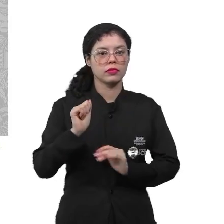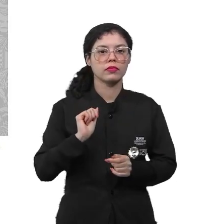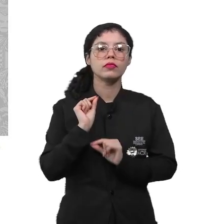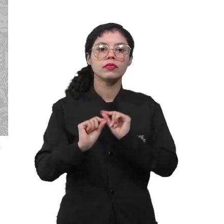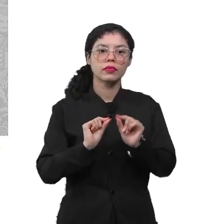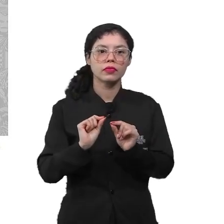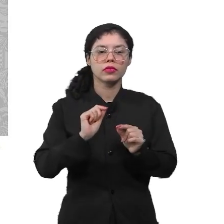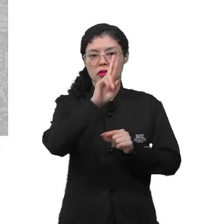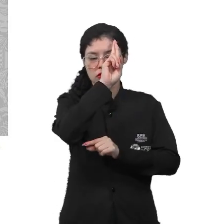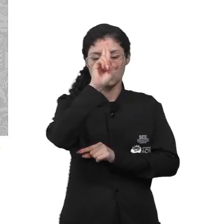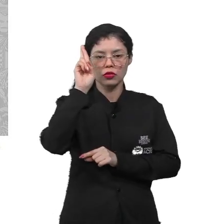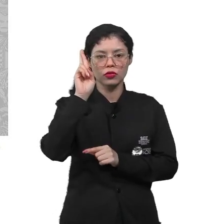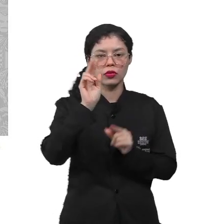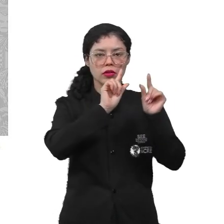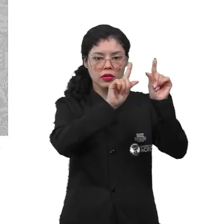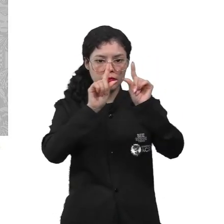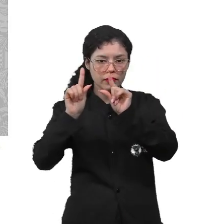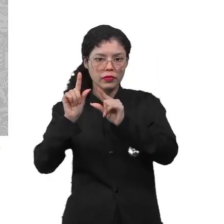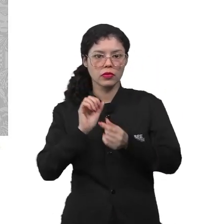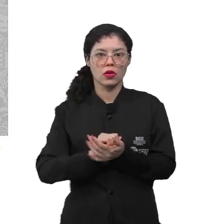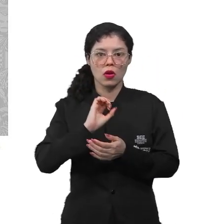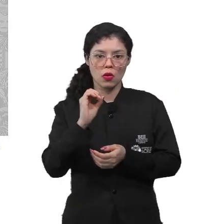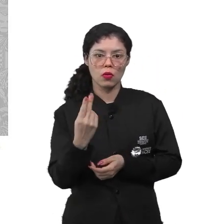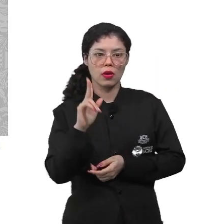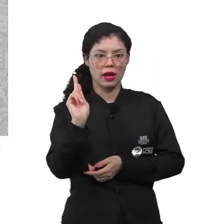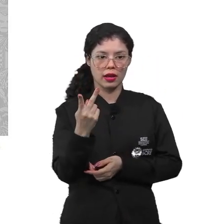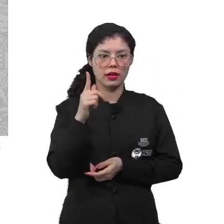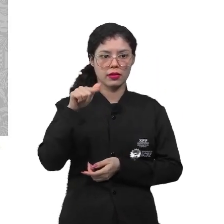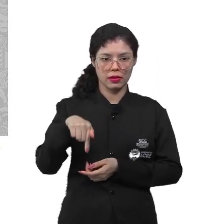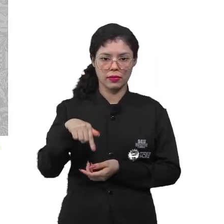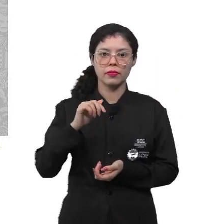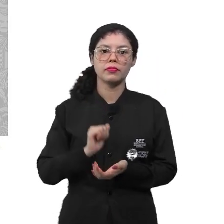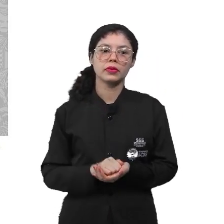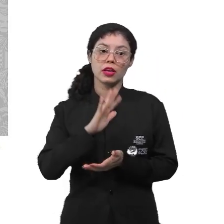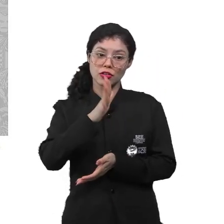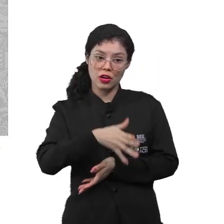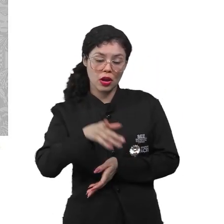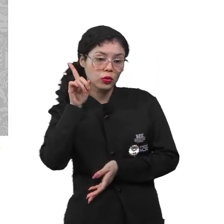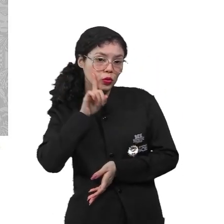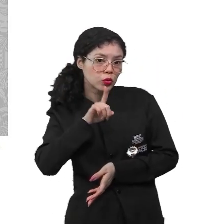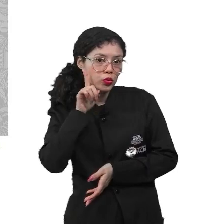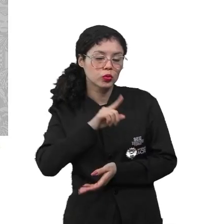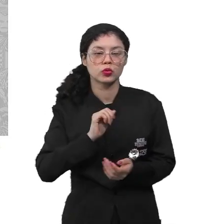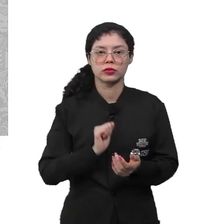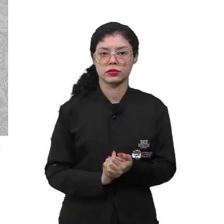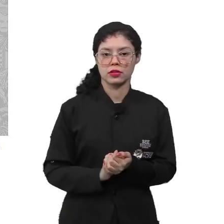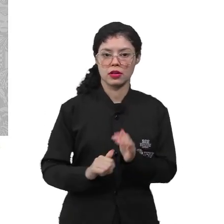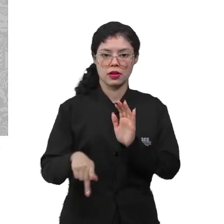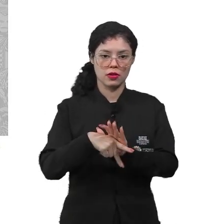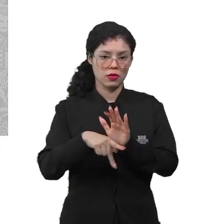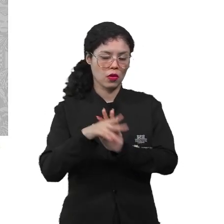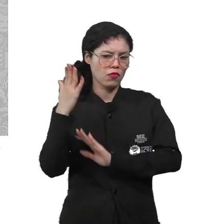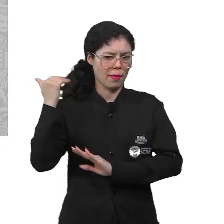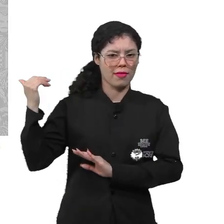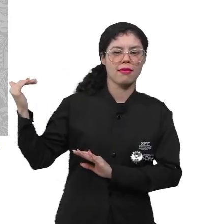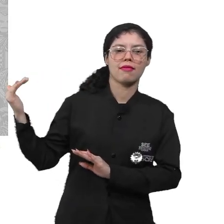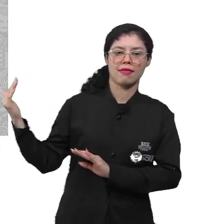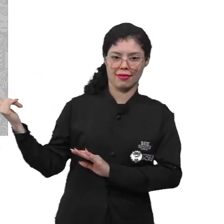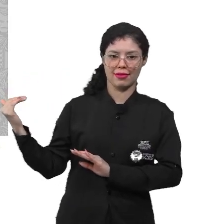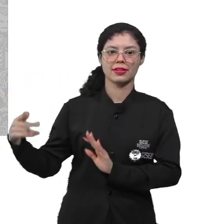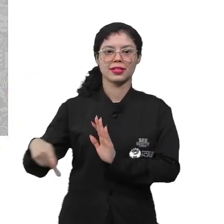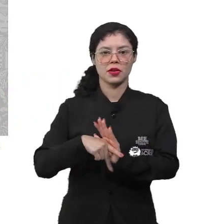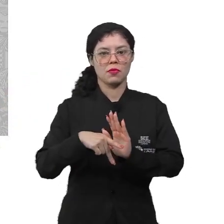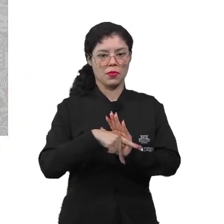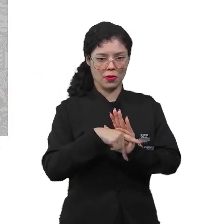história em quadrinhos, ou HQ. Já nos Estados Unidos, onde as histórias em quadrinhos elas são famosas e é